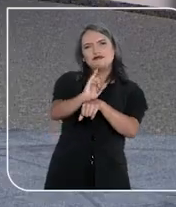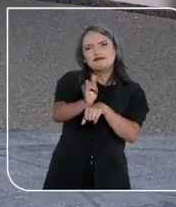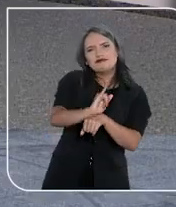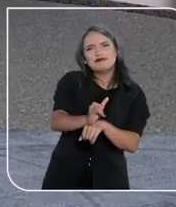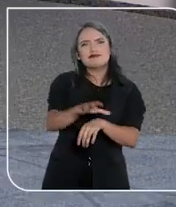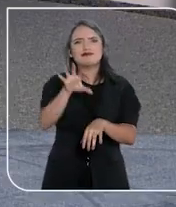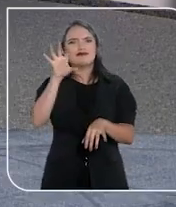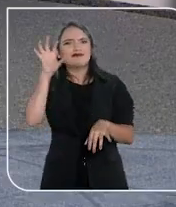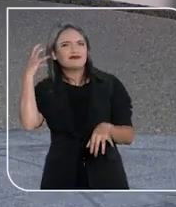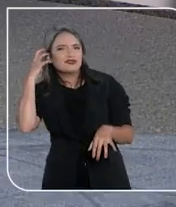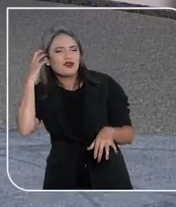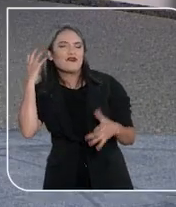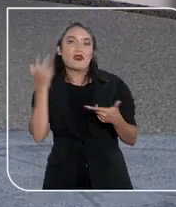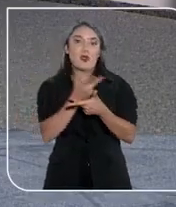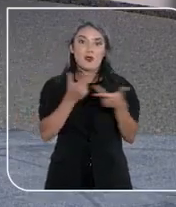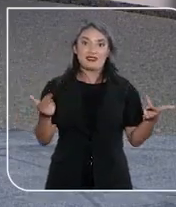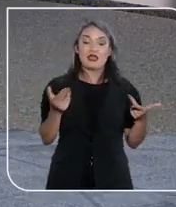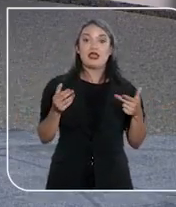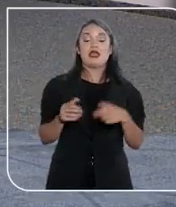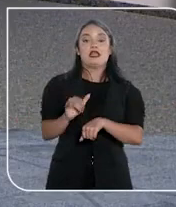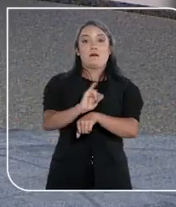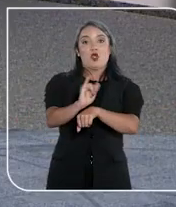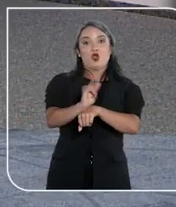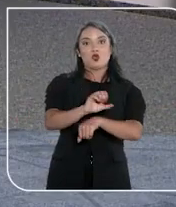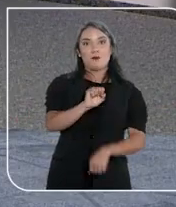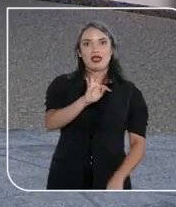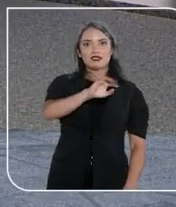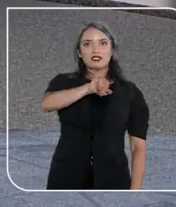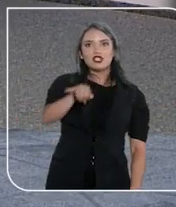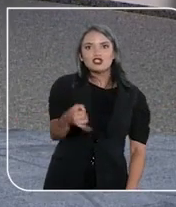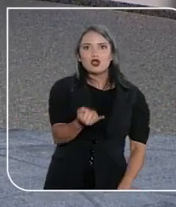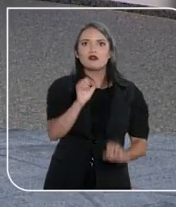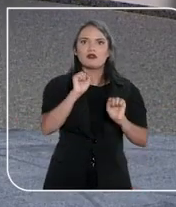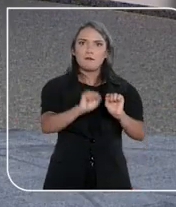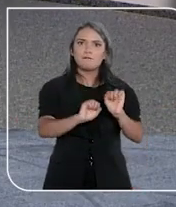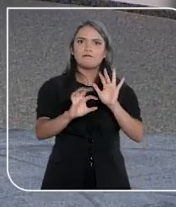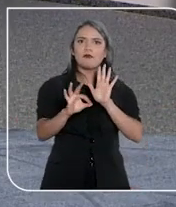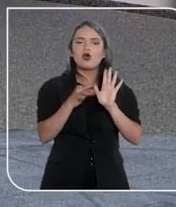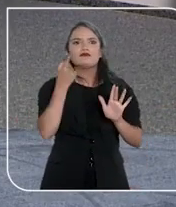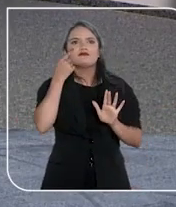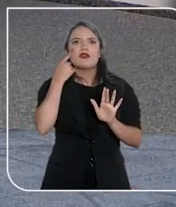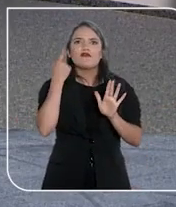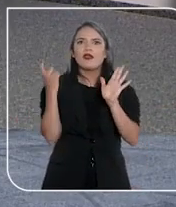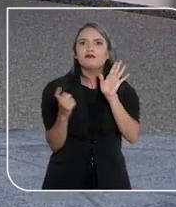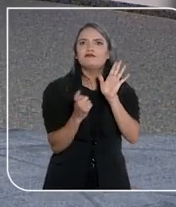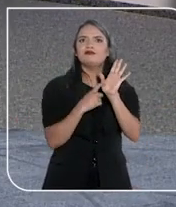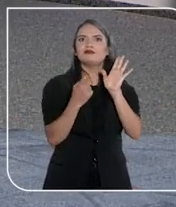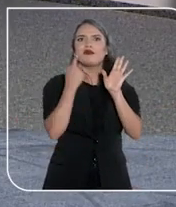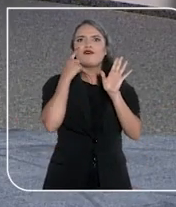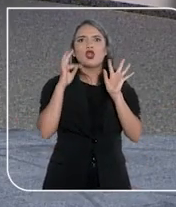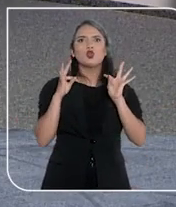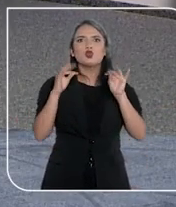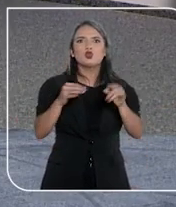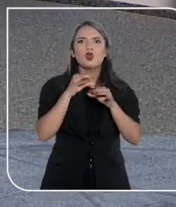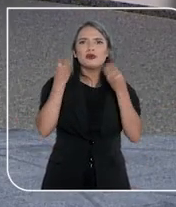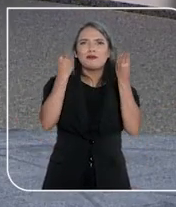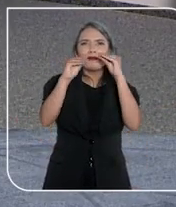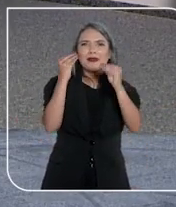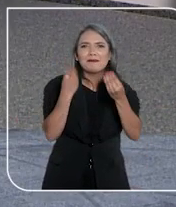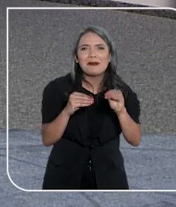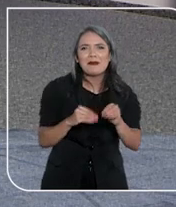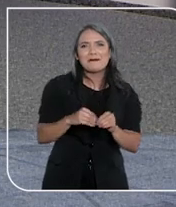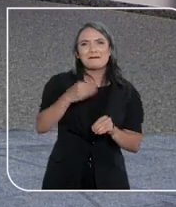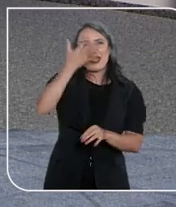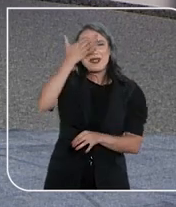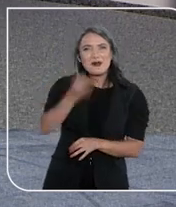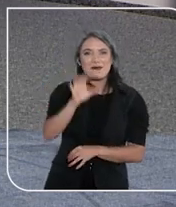áudio. E é o seguinte, no canal do STJ no YouTube, você pode se inscrever para conferir tudo que a gente publica e Entender Direito comigo,